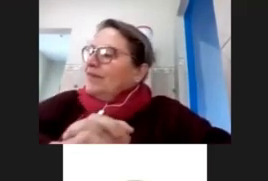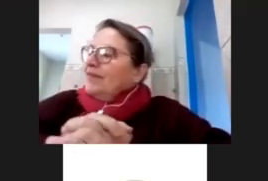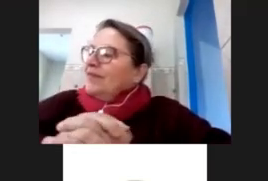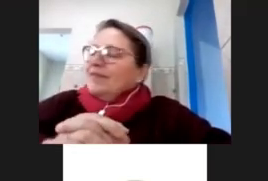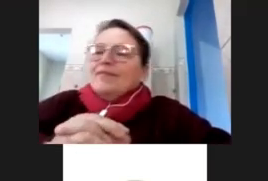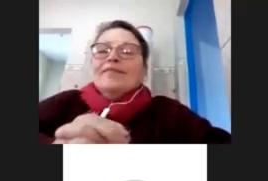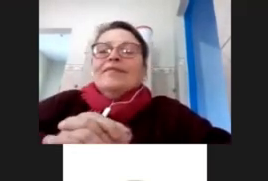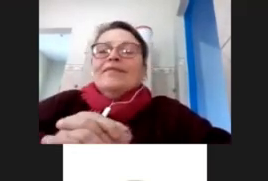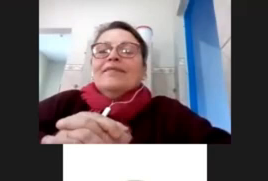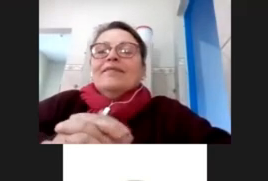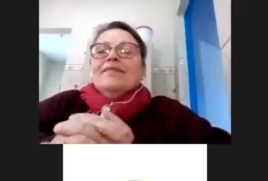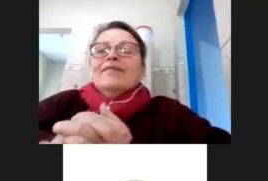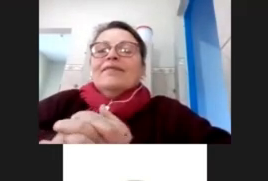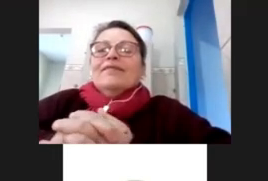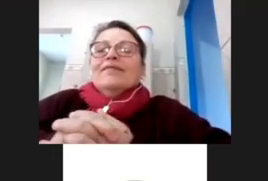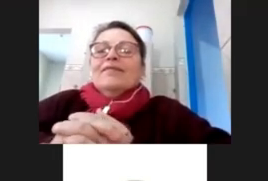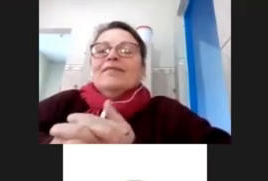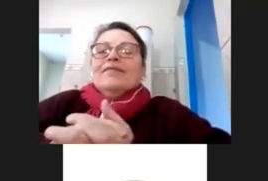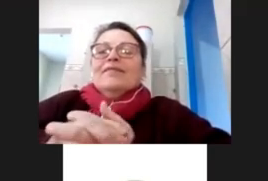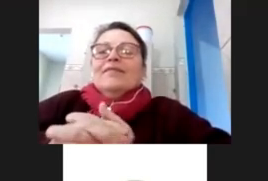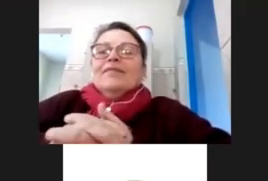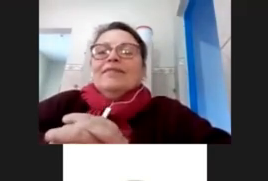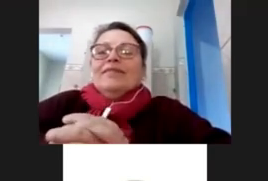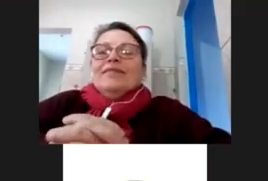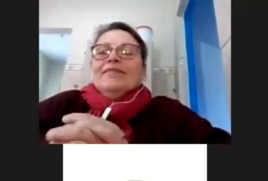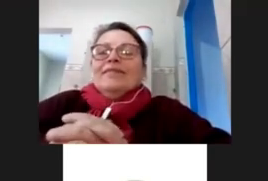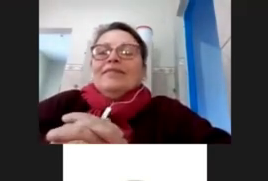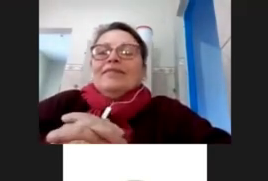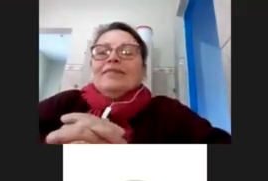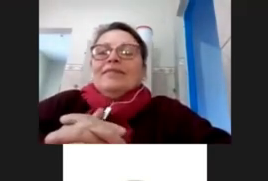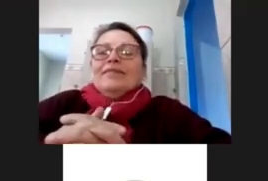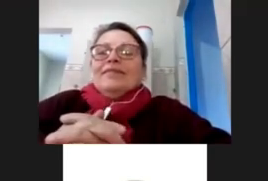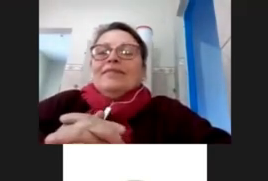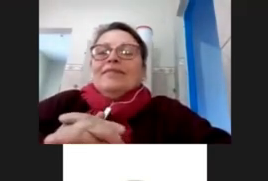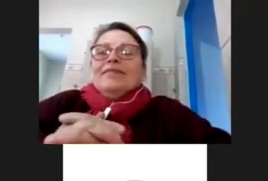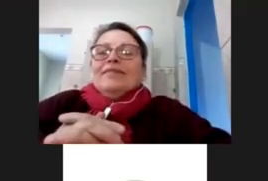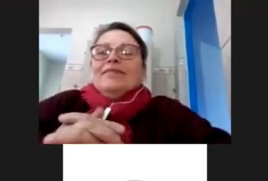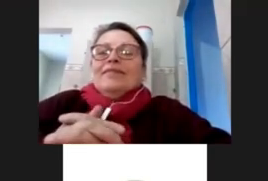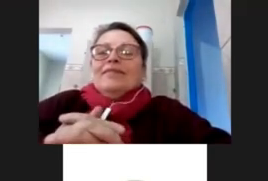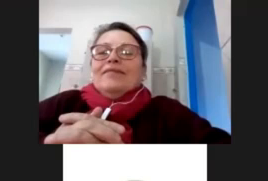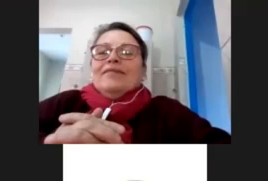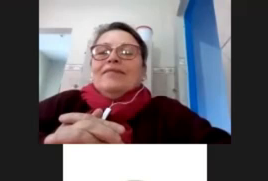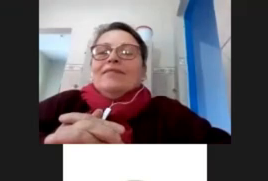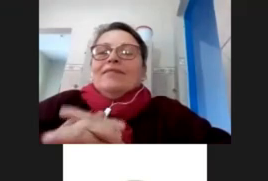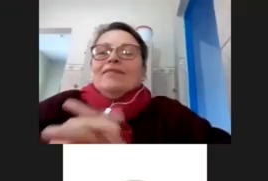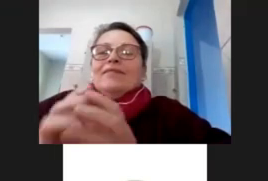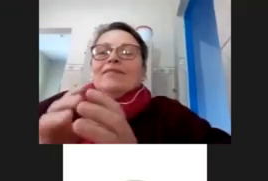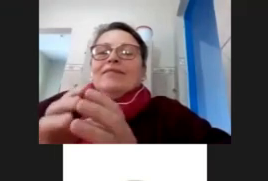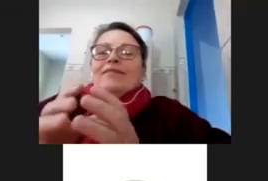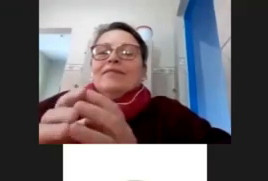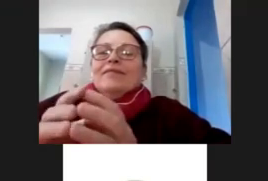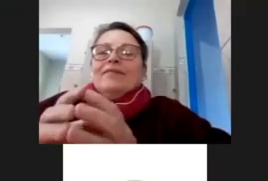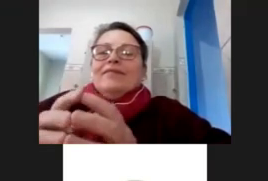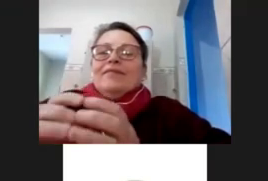Face, me aposentei faz um ano e pouco, mas estava em casa fazendo N coisas. E sempre procurando uma coisa assim, não, eu quero